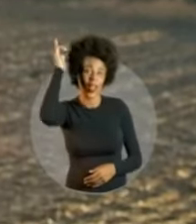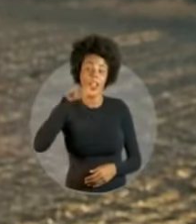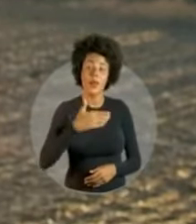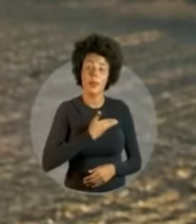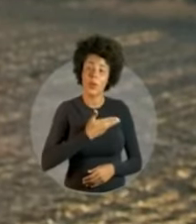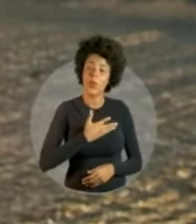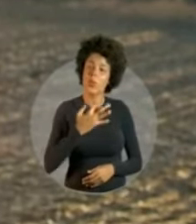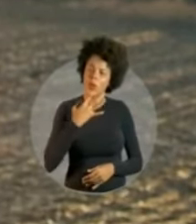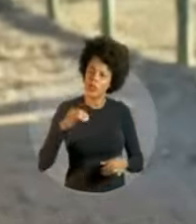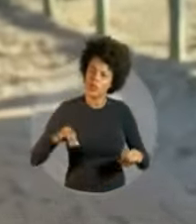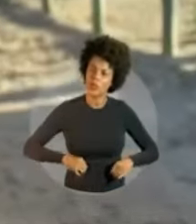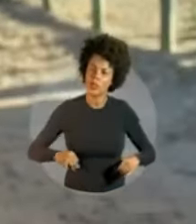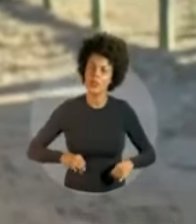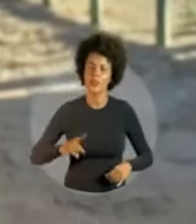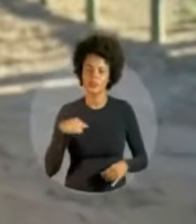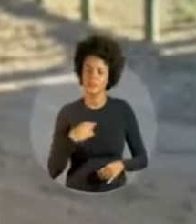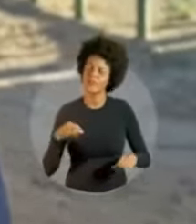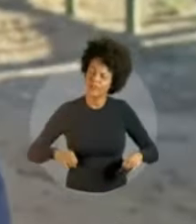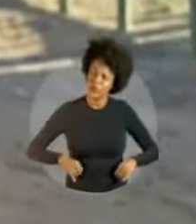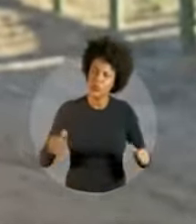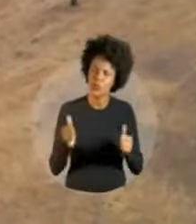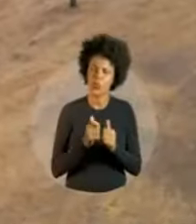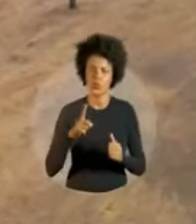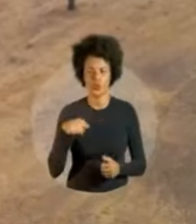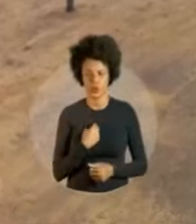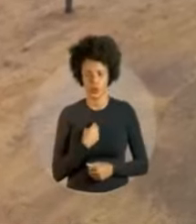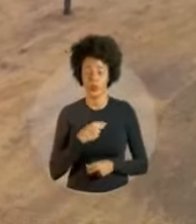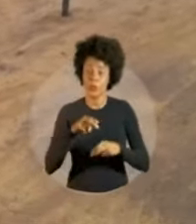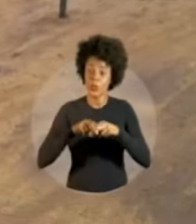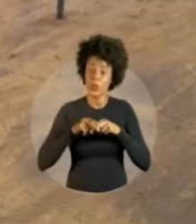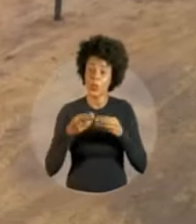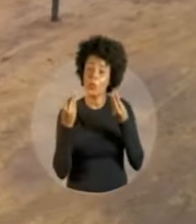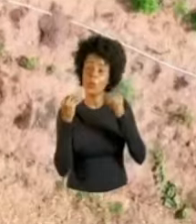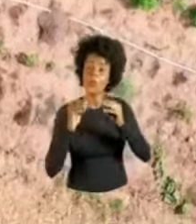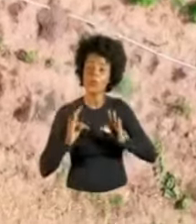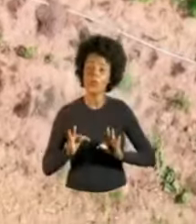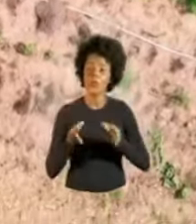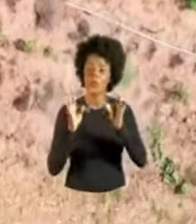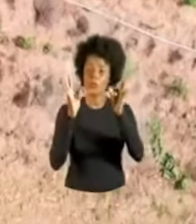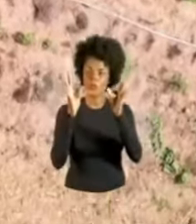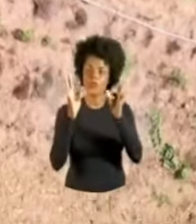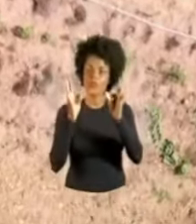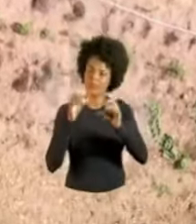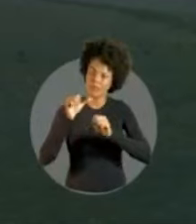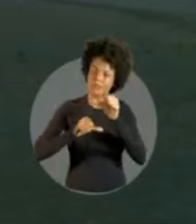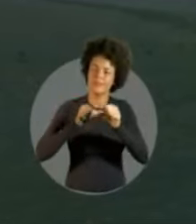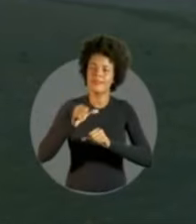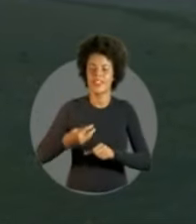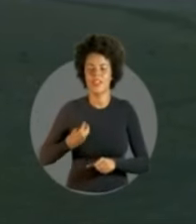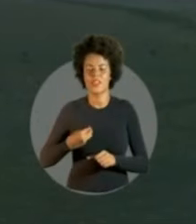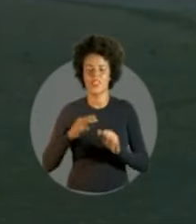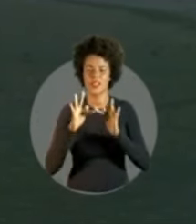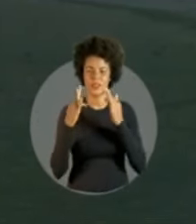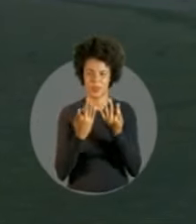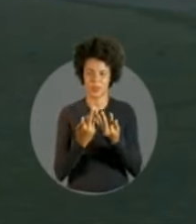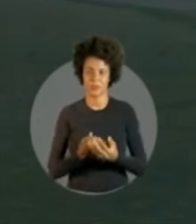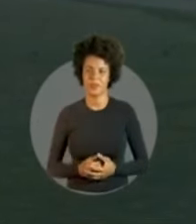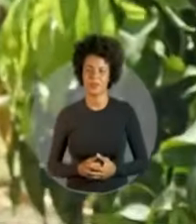que conhece o sofrimento da gente, sofreu junto. Por isso que ele implantou esse sistema de tecnologia para melhorar a vida dessas